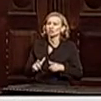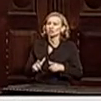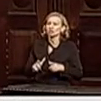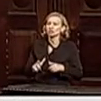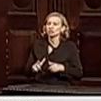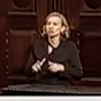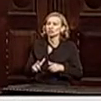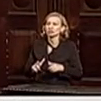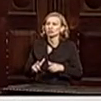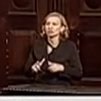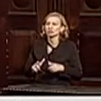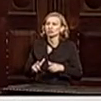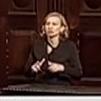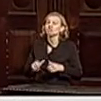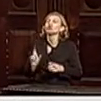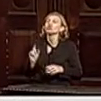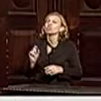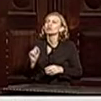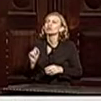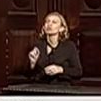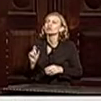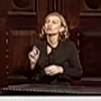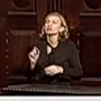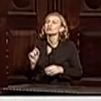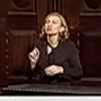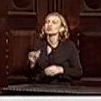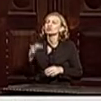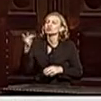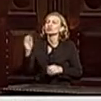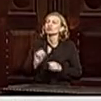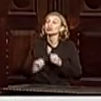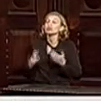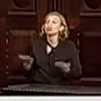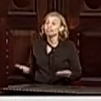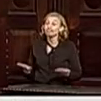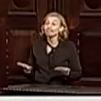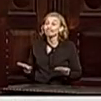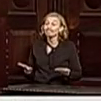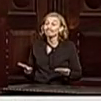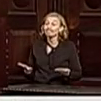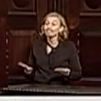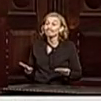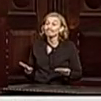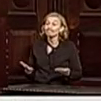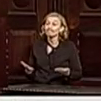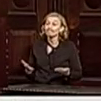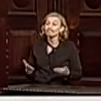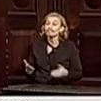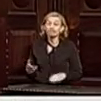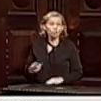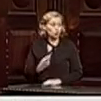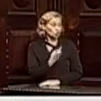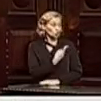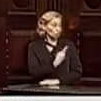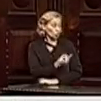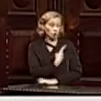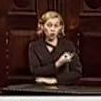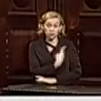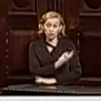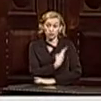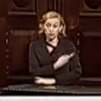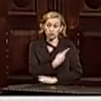quais serão as decisões que venham a ser tomadas pela mesa diretora. Deputado Eliomar Coelho, nós aqui e os